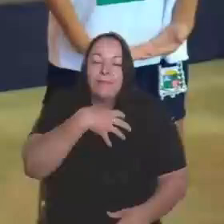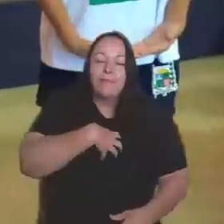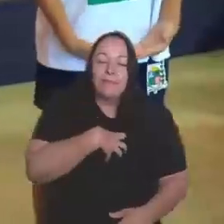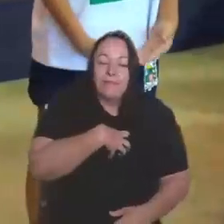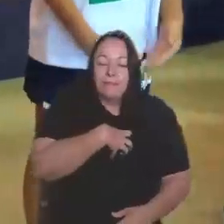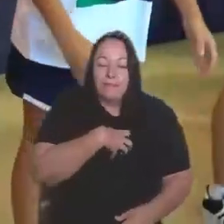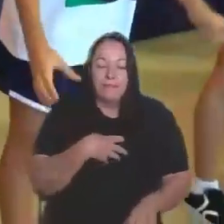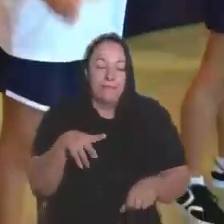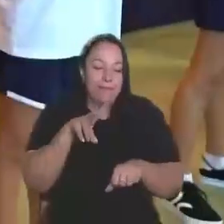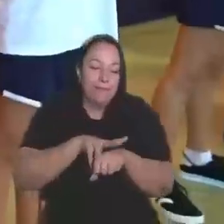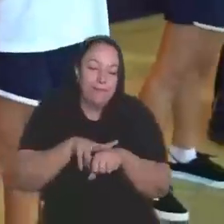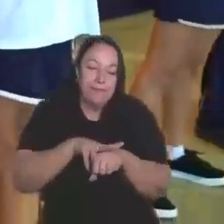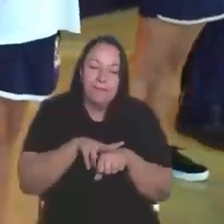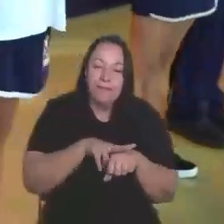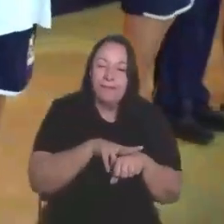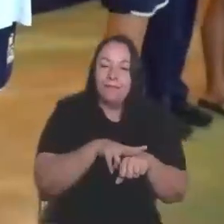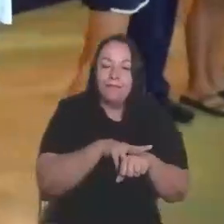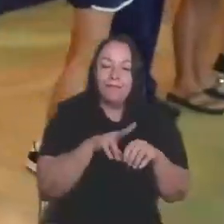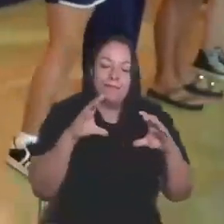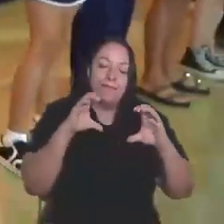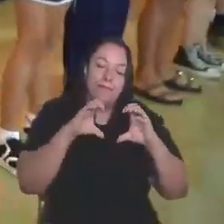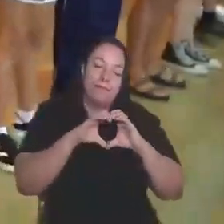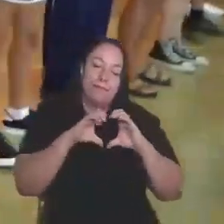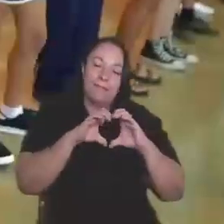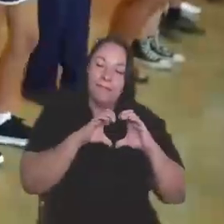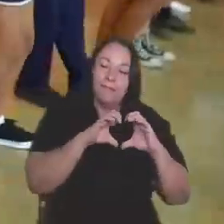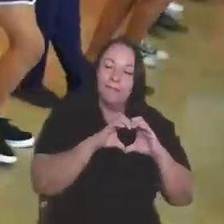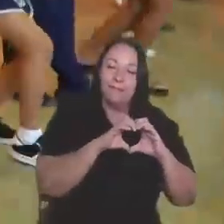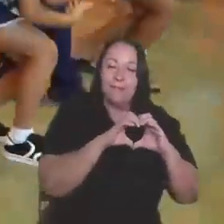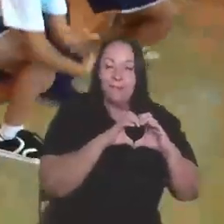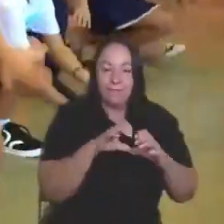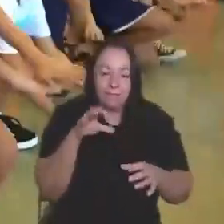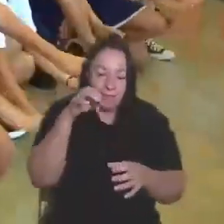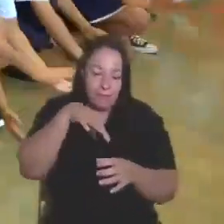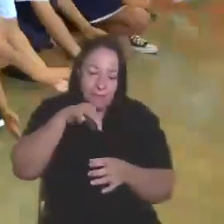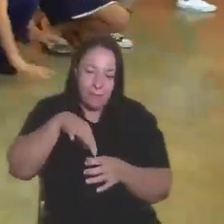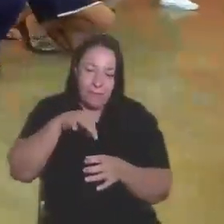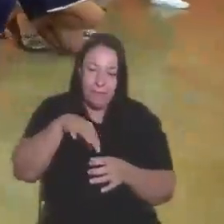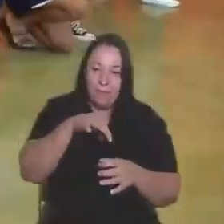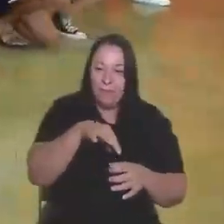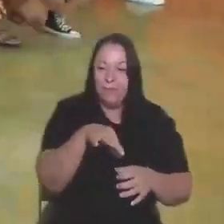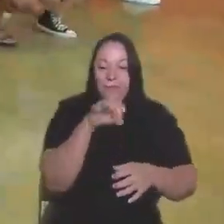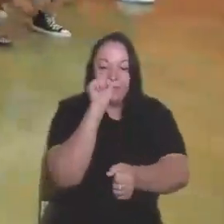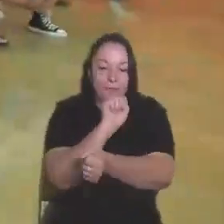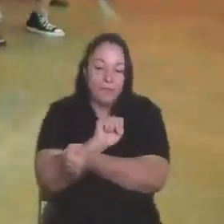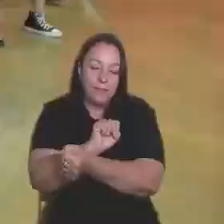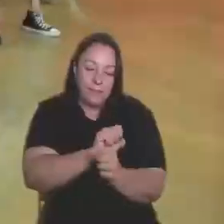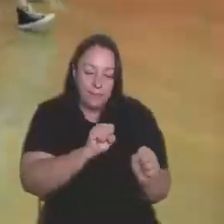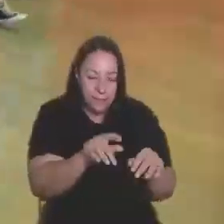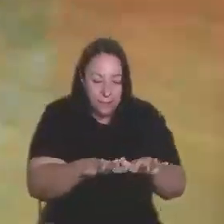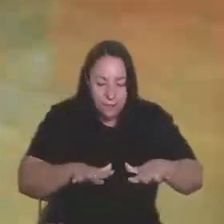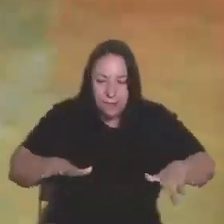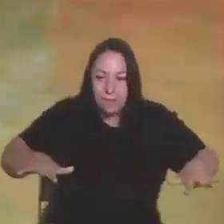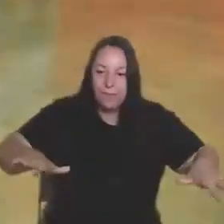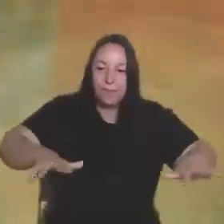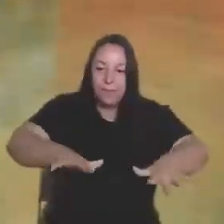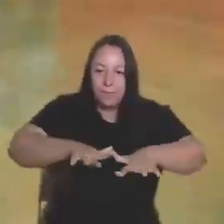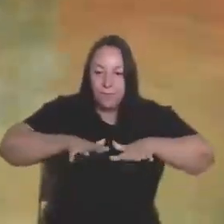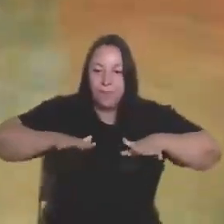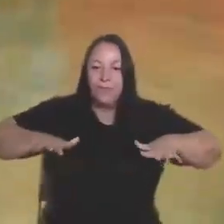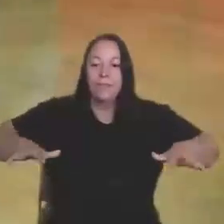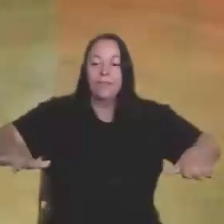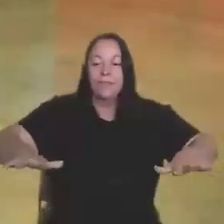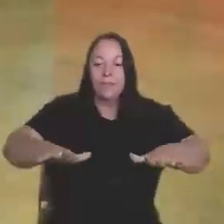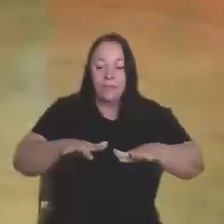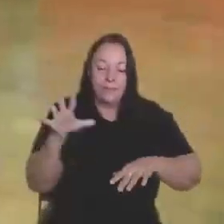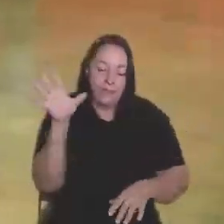verde invadia cada coração. Vamos plantar esperança no chão, criar